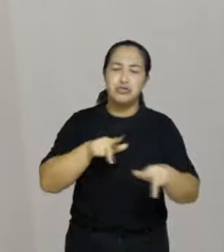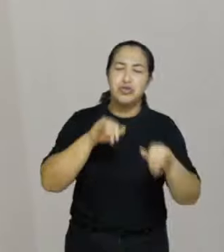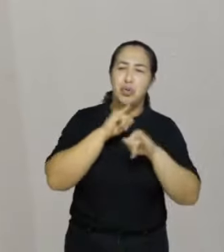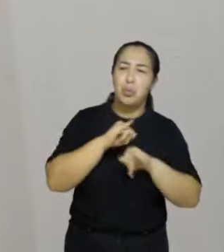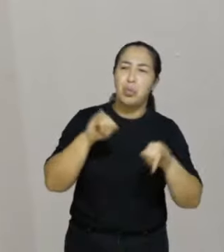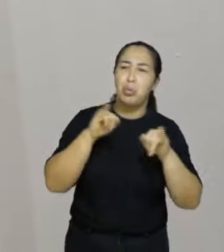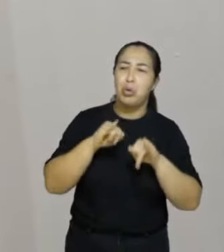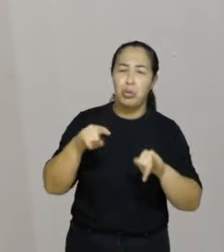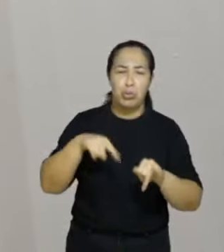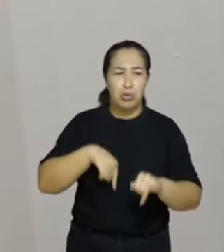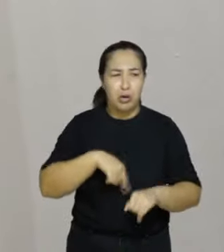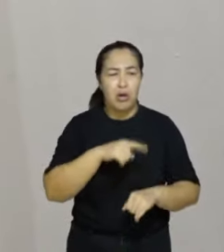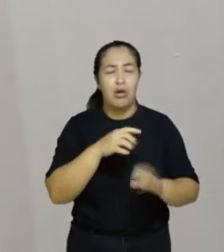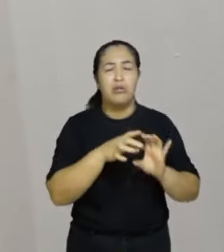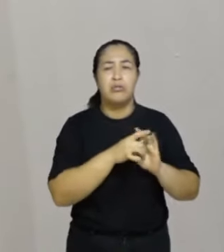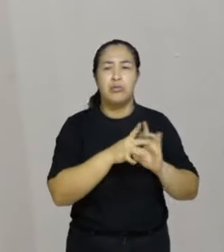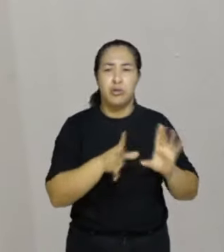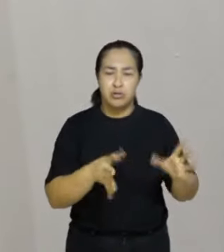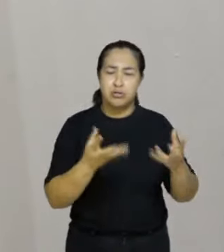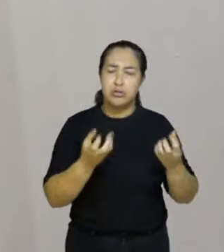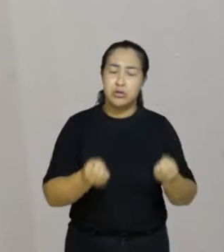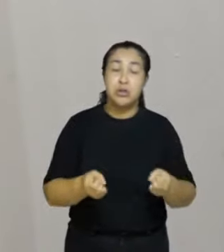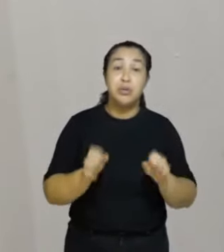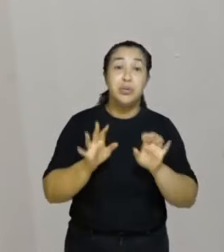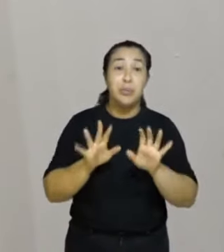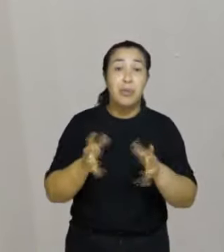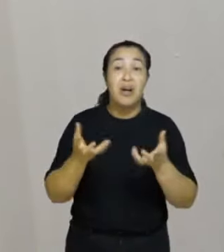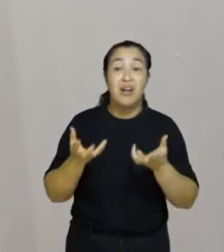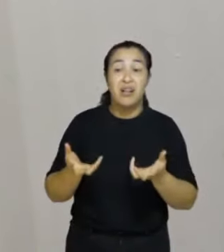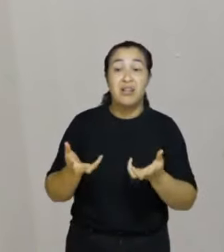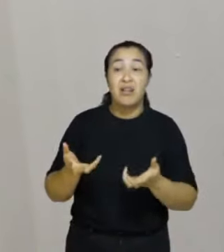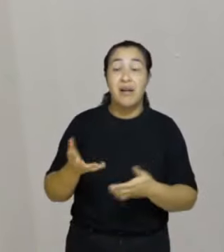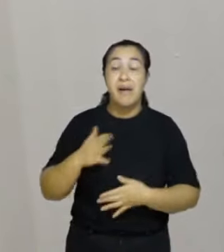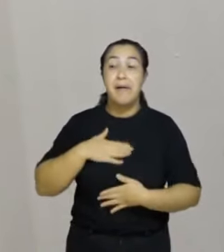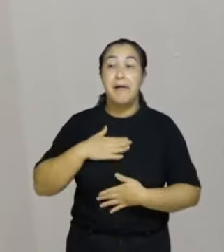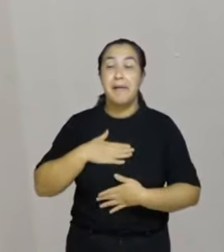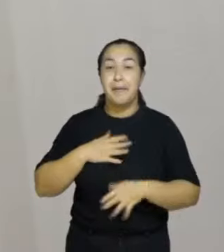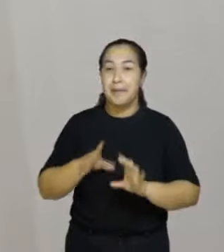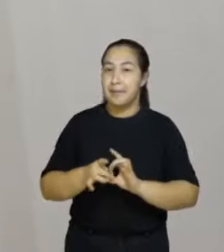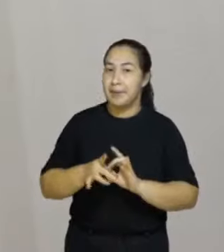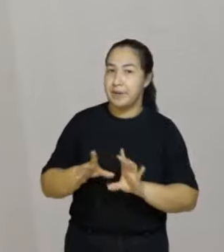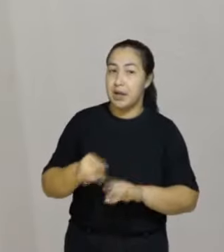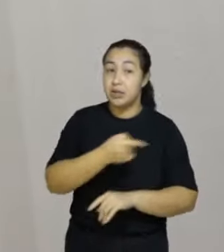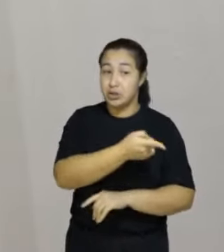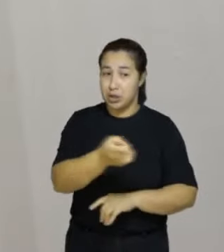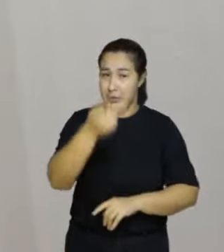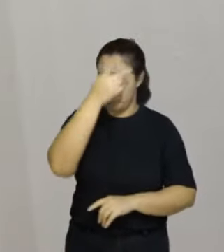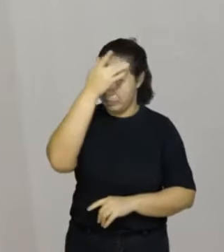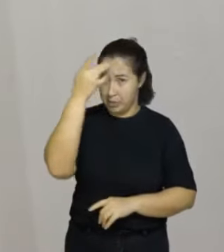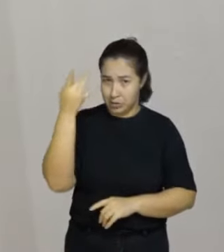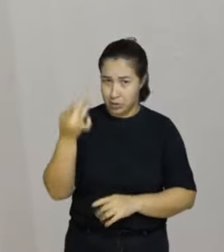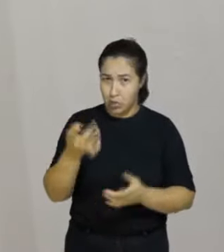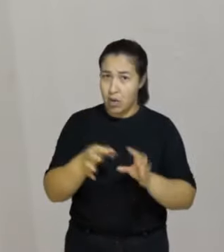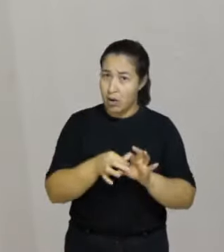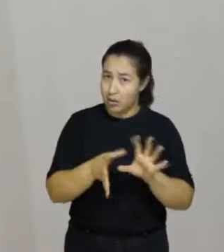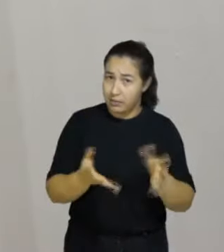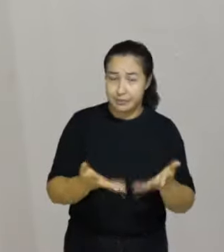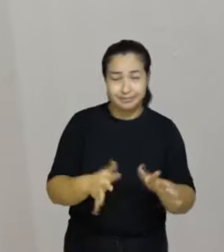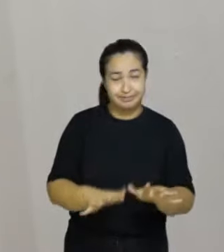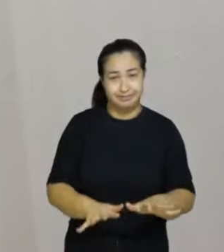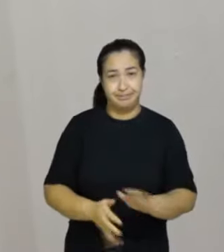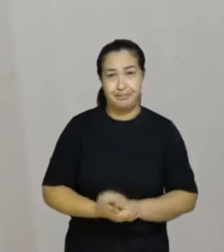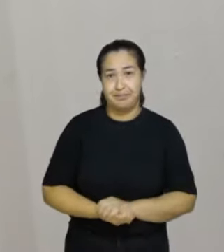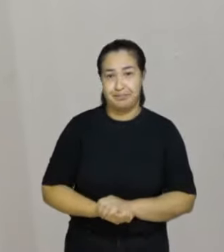democracia quando, na verdade, só trabalha para beneficiar os seus. Outro assunto, senhoras e senhores, que trago a